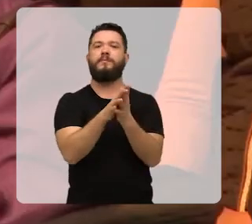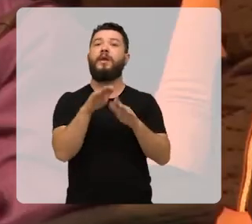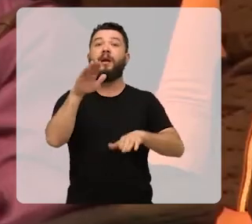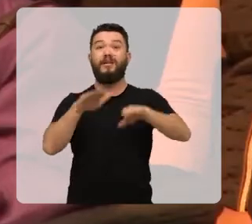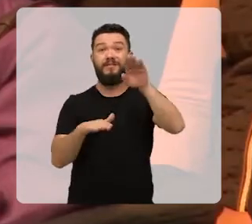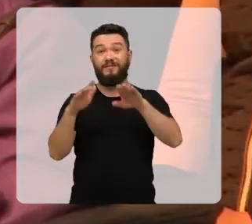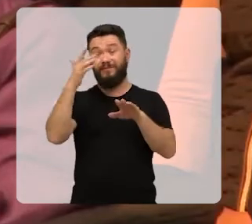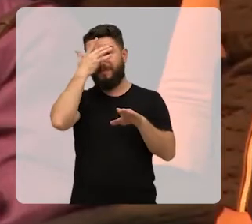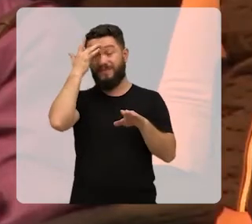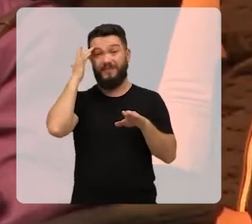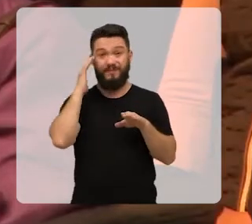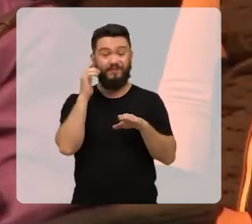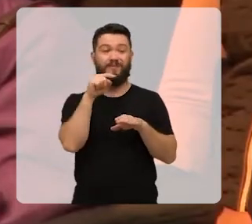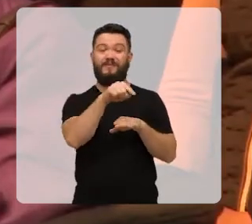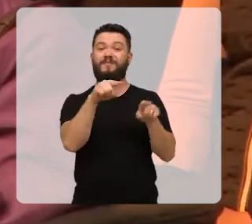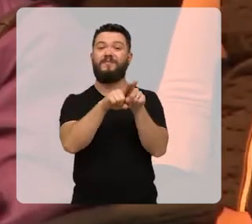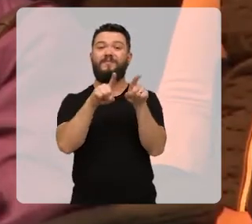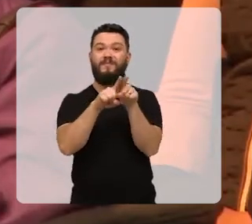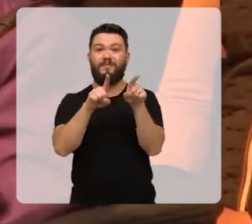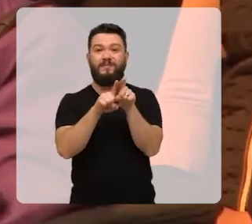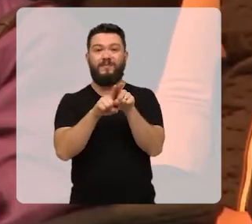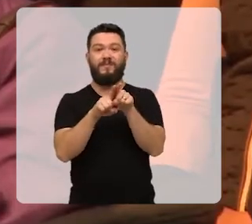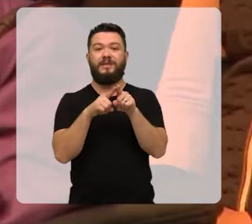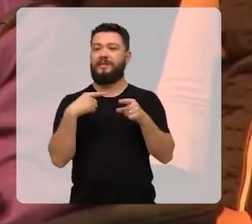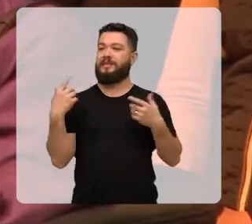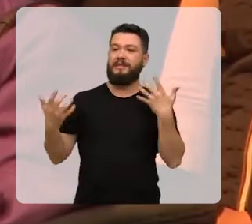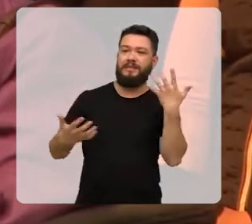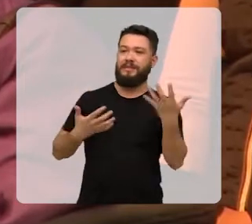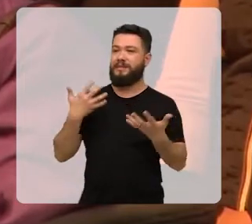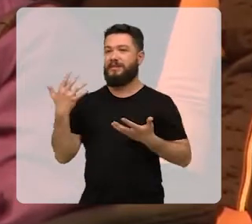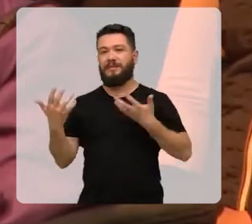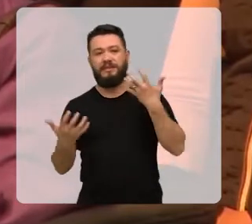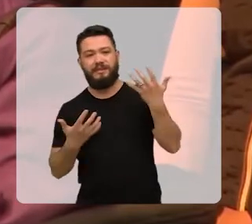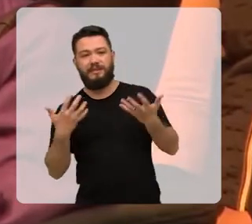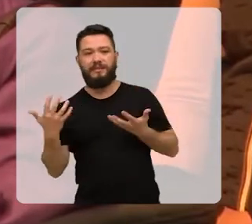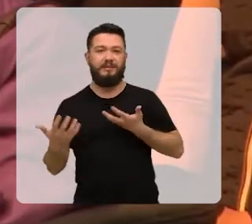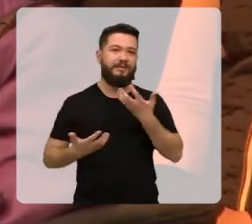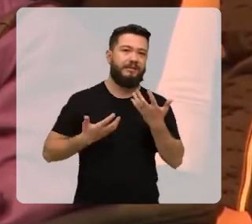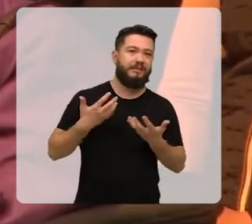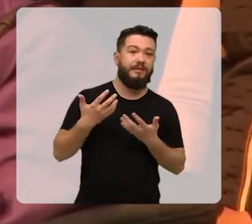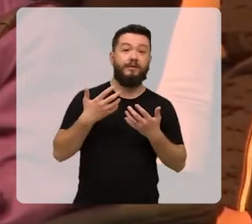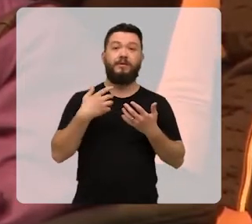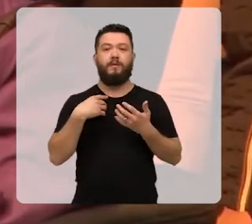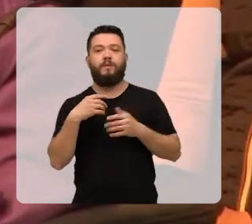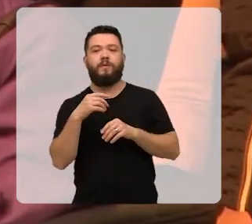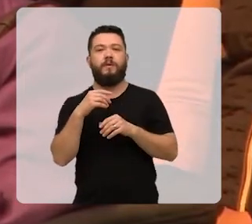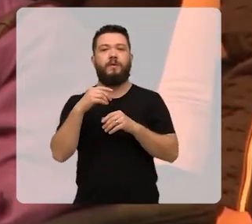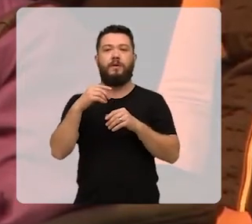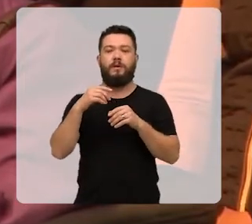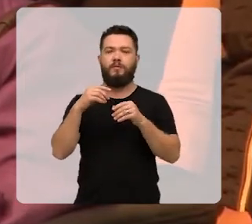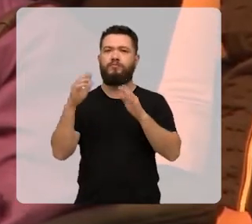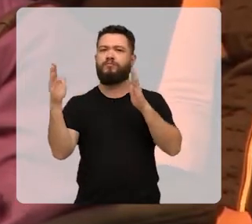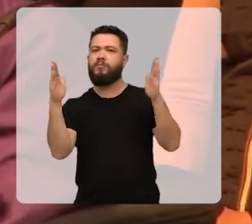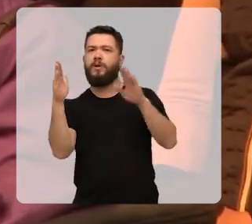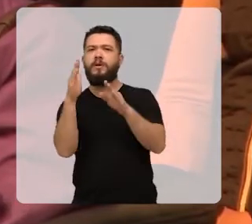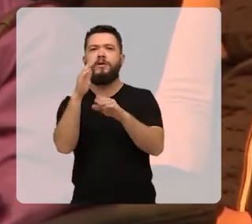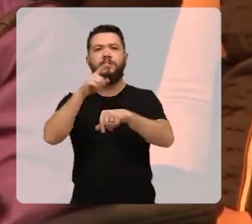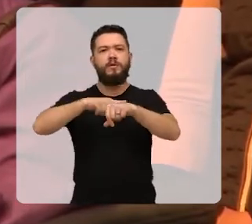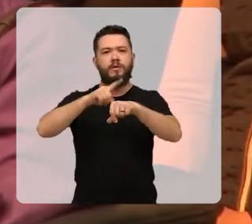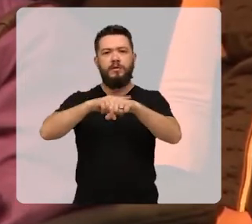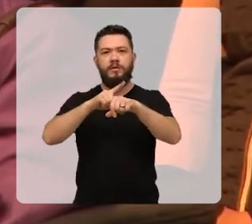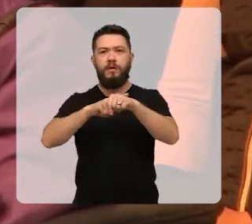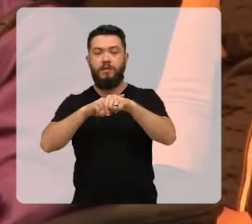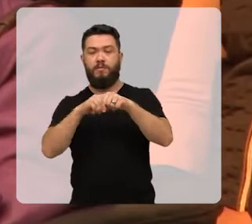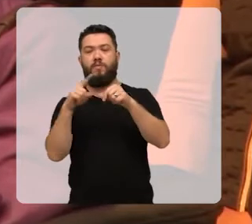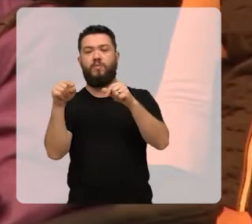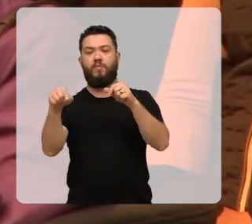dependentes que não poderiam ser abandonados. Durante o tempo de esconderijo, as notas de 100 florins foram